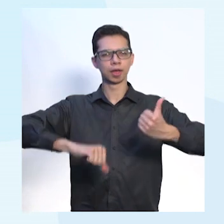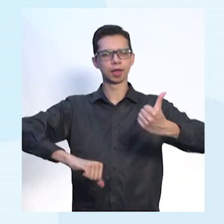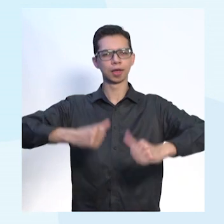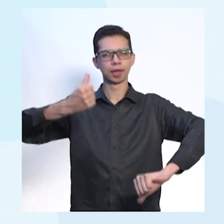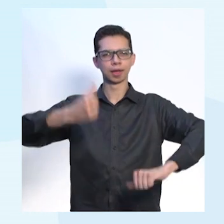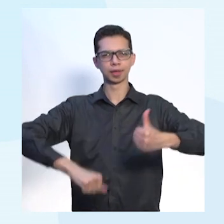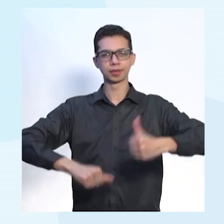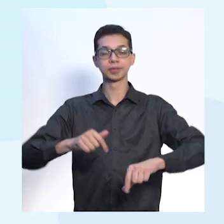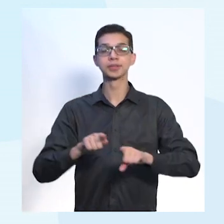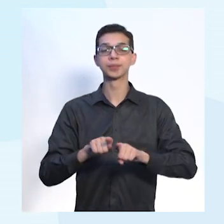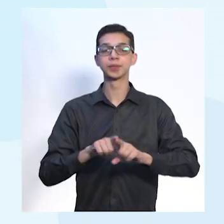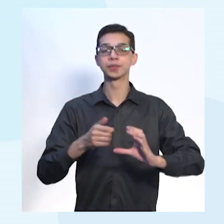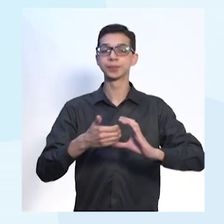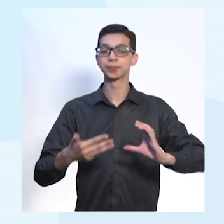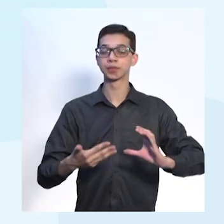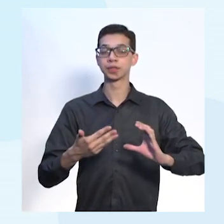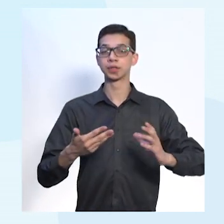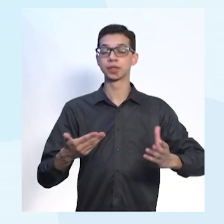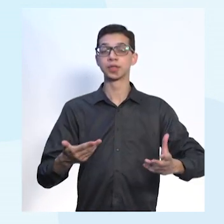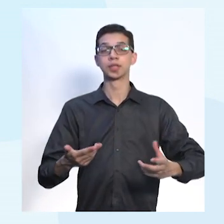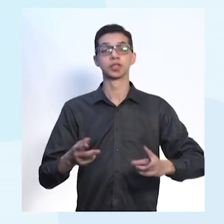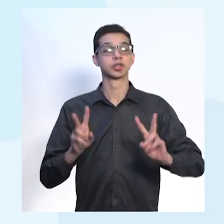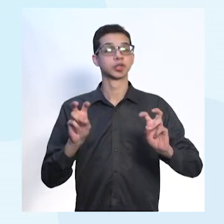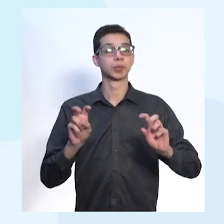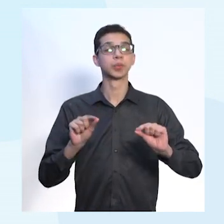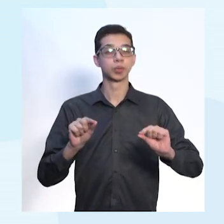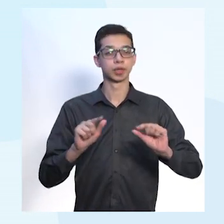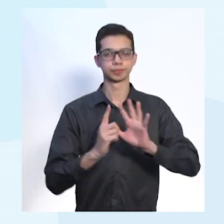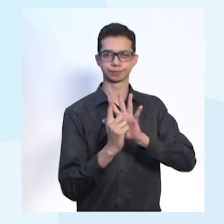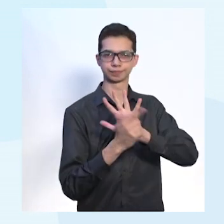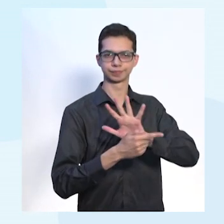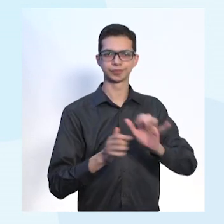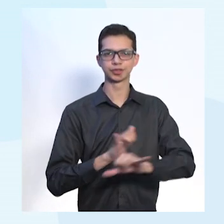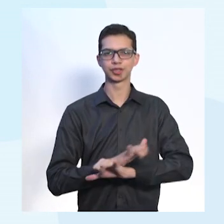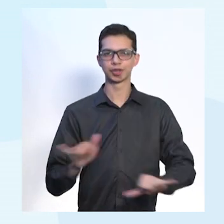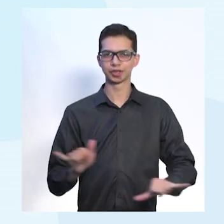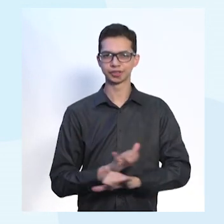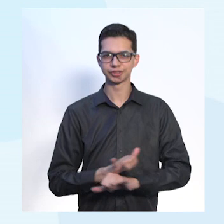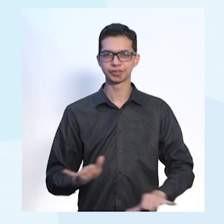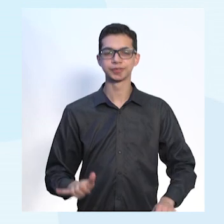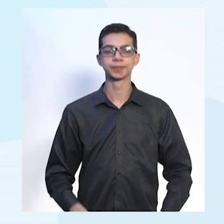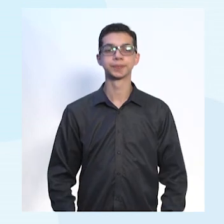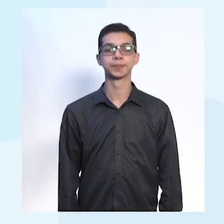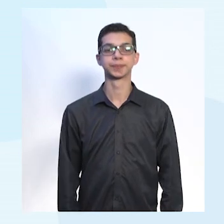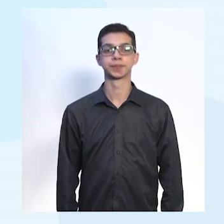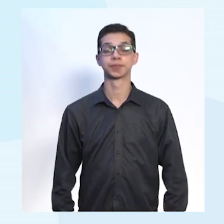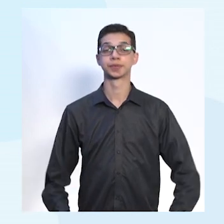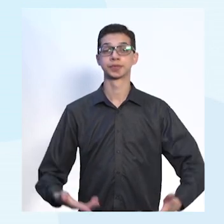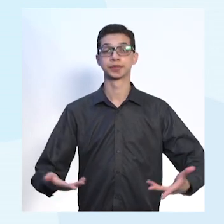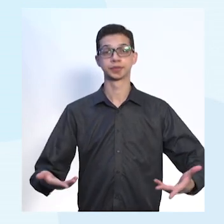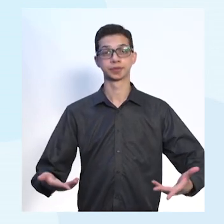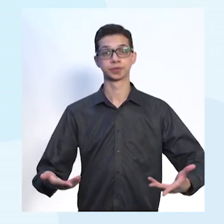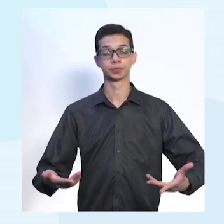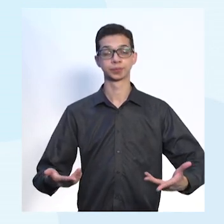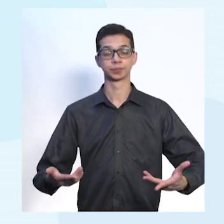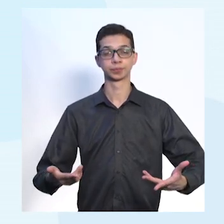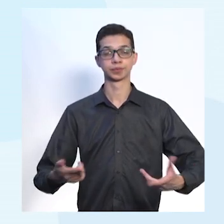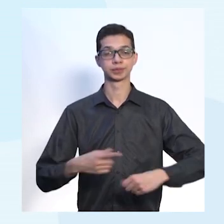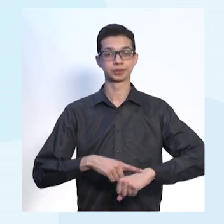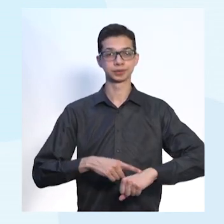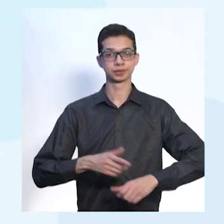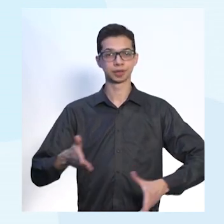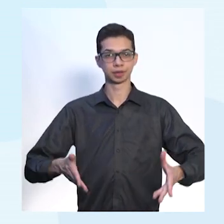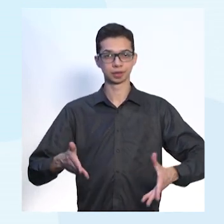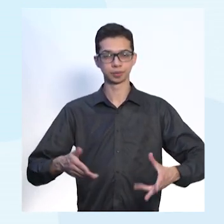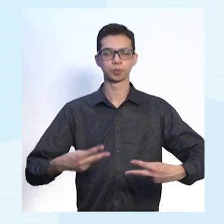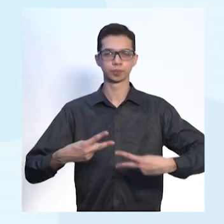elementos e formas de composição do gênero notícia. E aí é o seguinte, durante estes